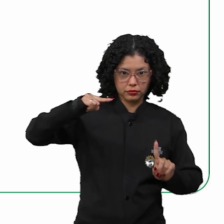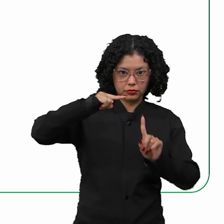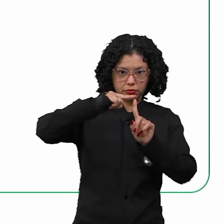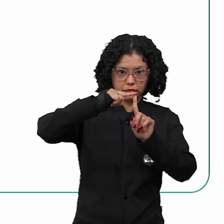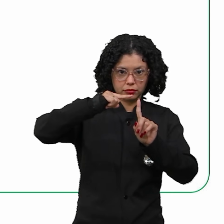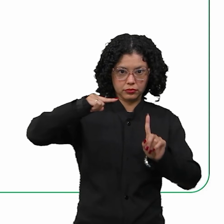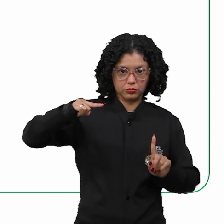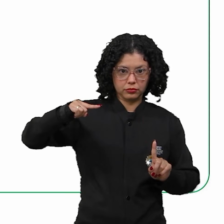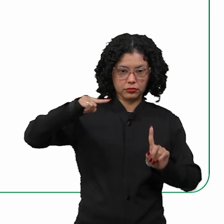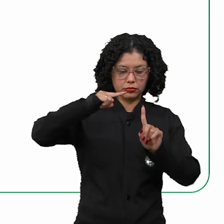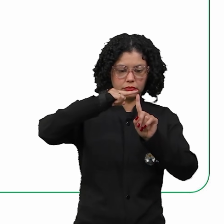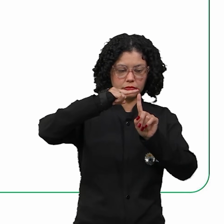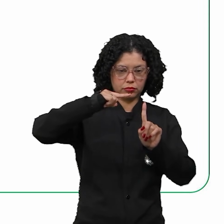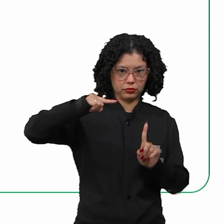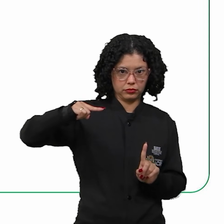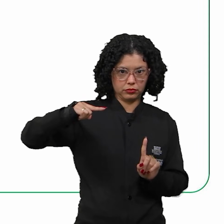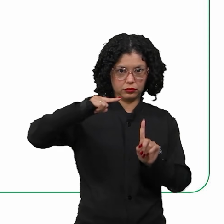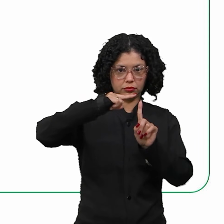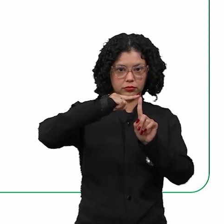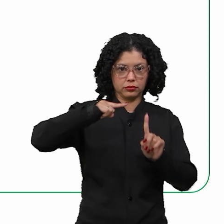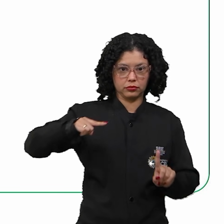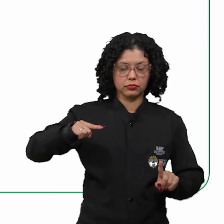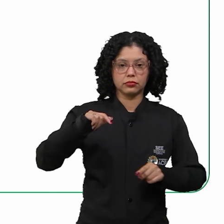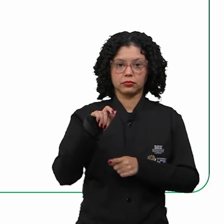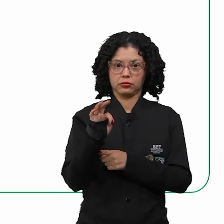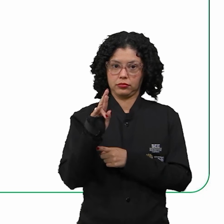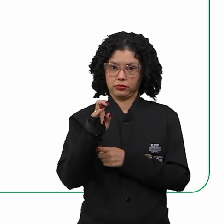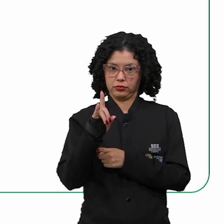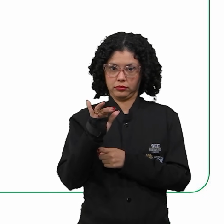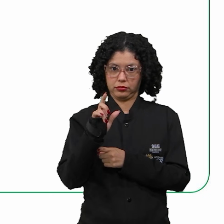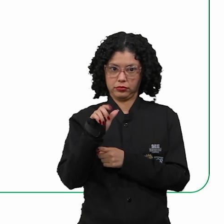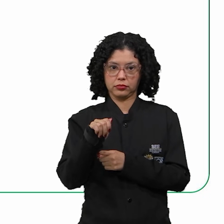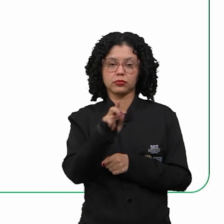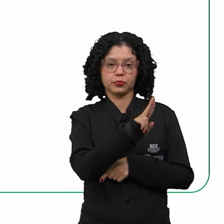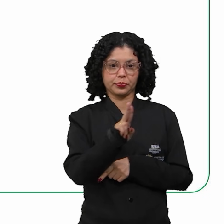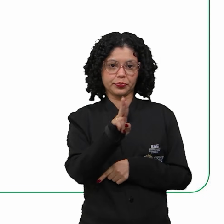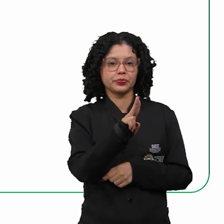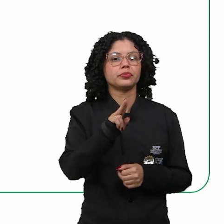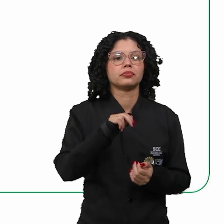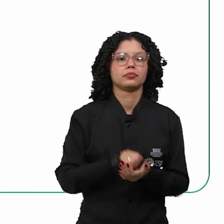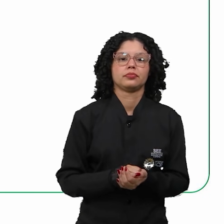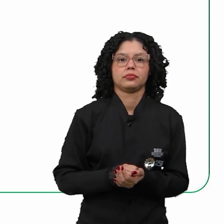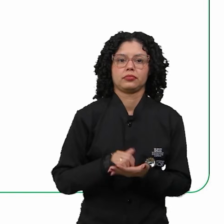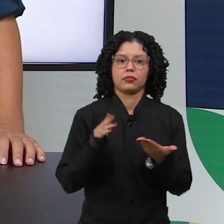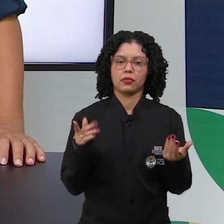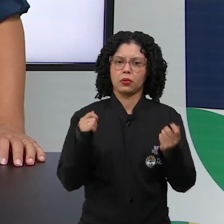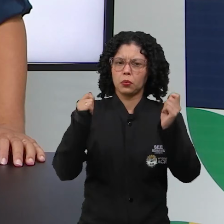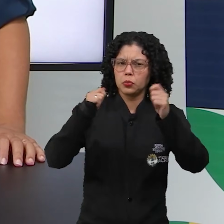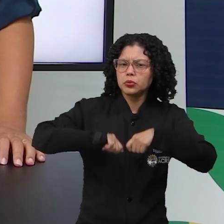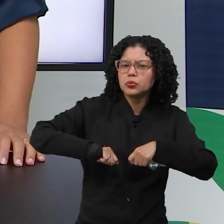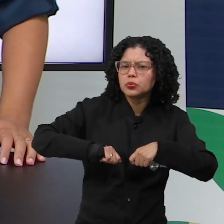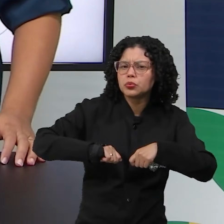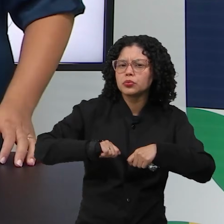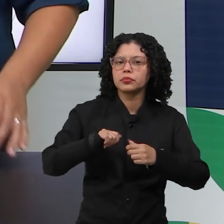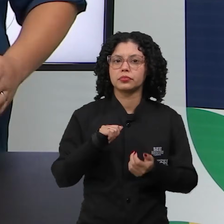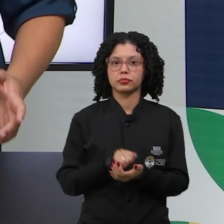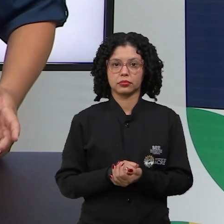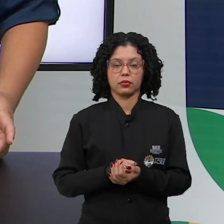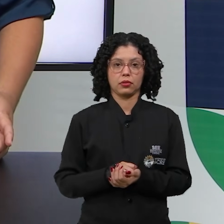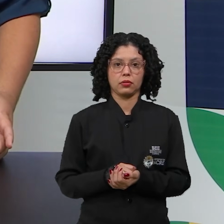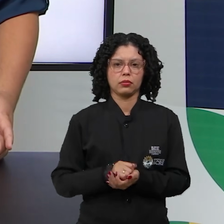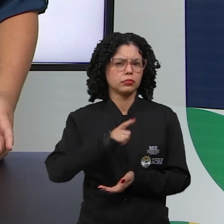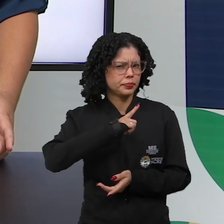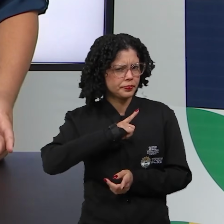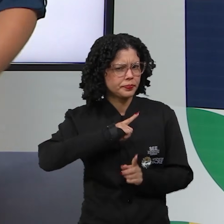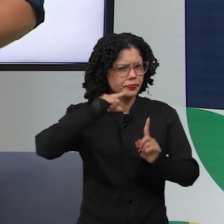as retas, que são chamadas de arestas. Corpo redondo possui